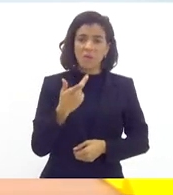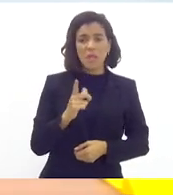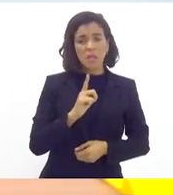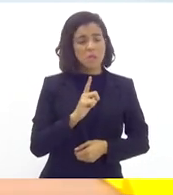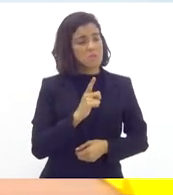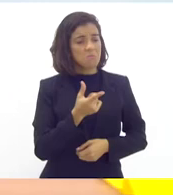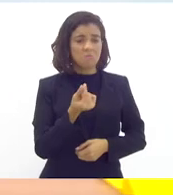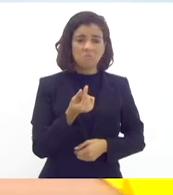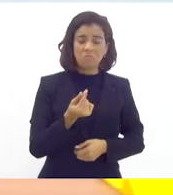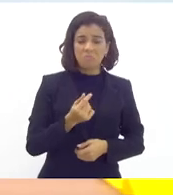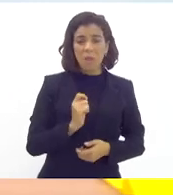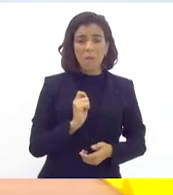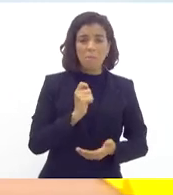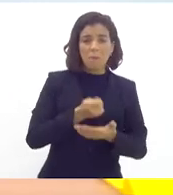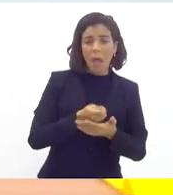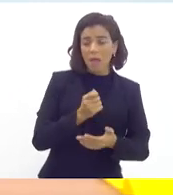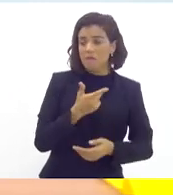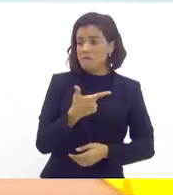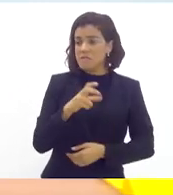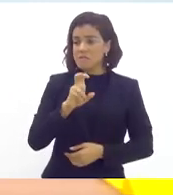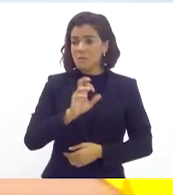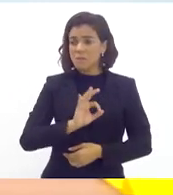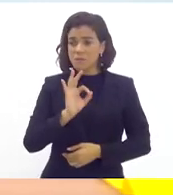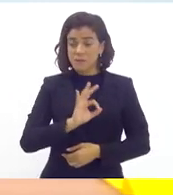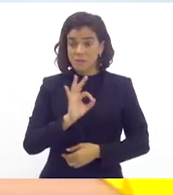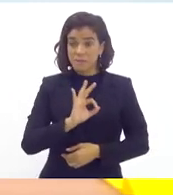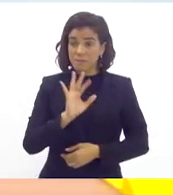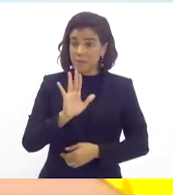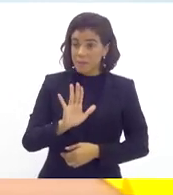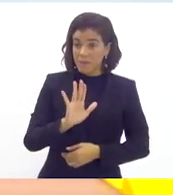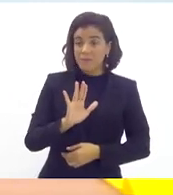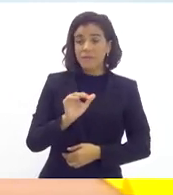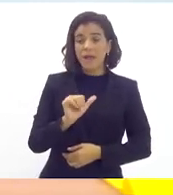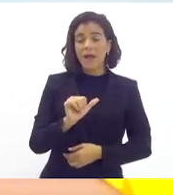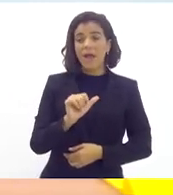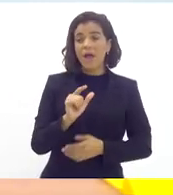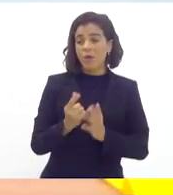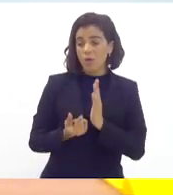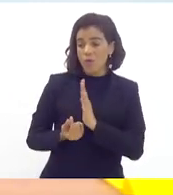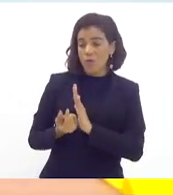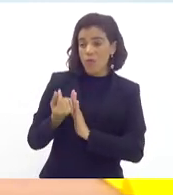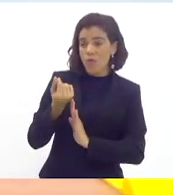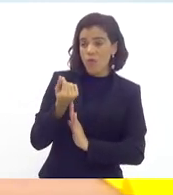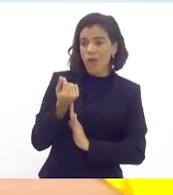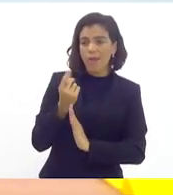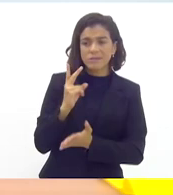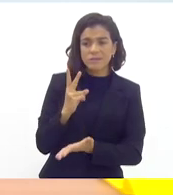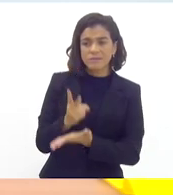bota os 25%. Mas a alíquota vai ser essa alíquota que vai ser aquela que vai manter